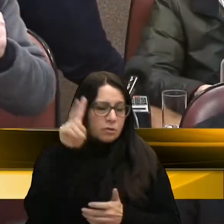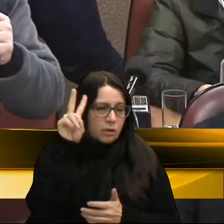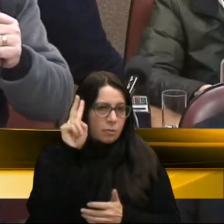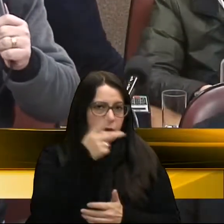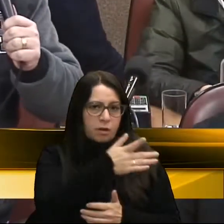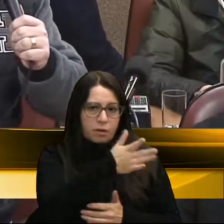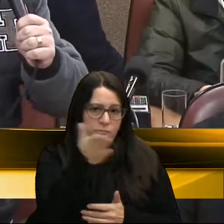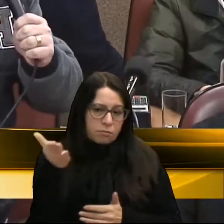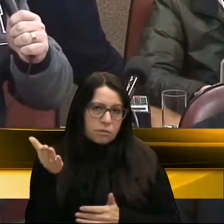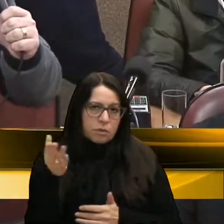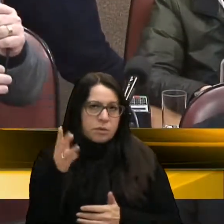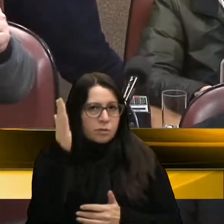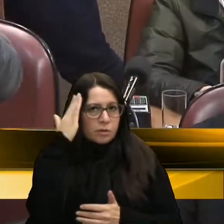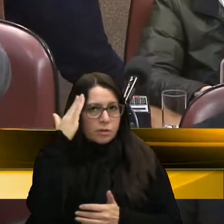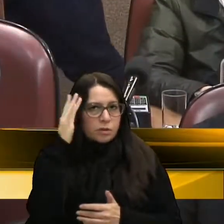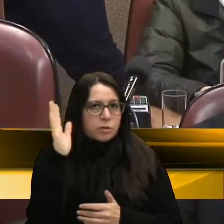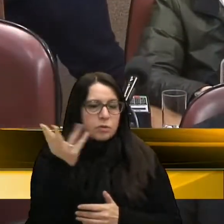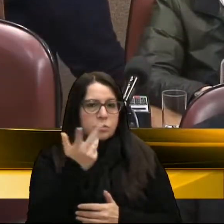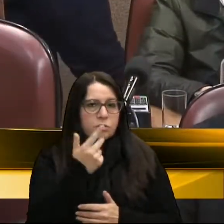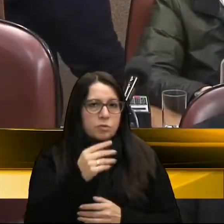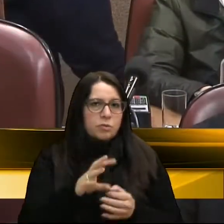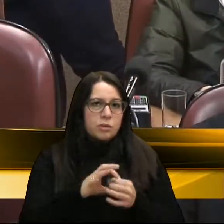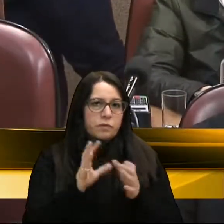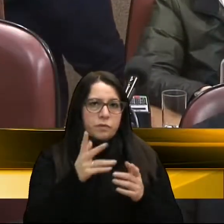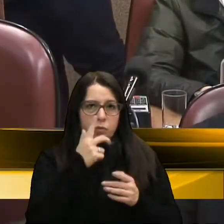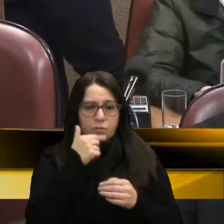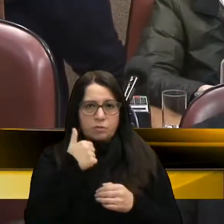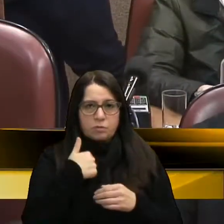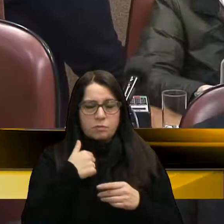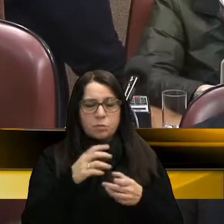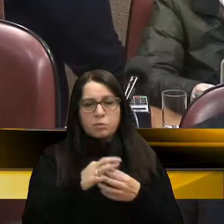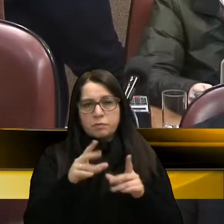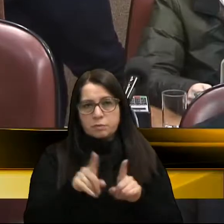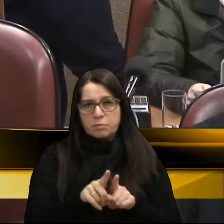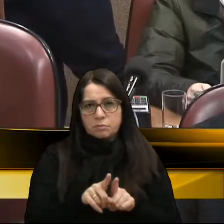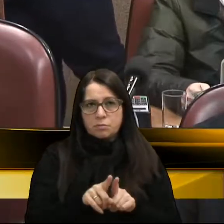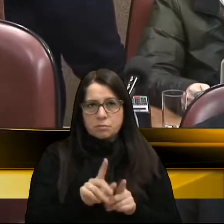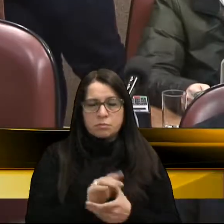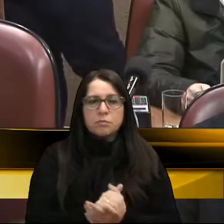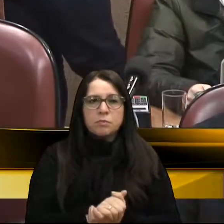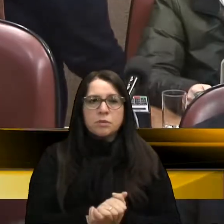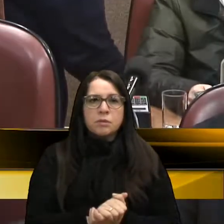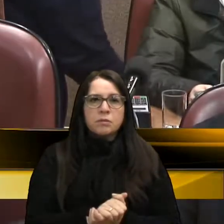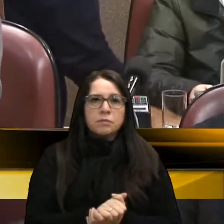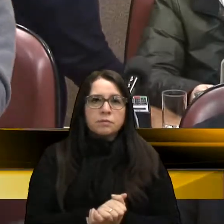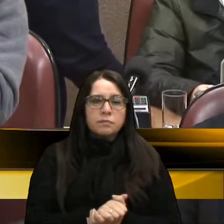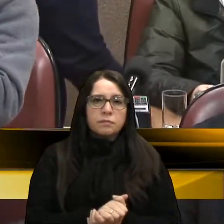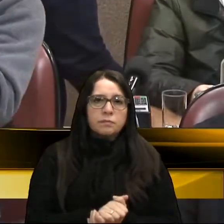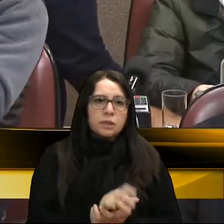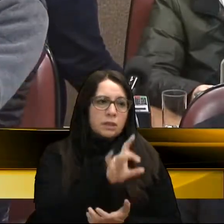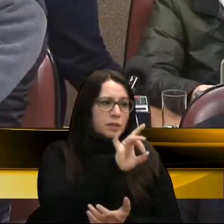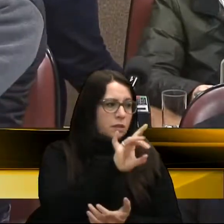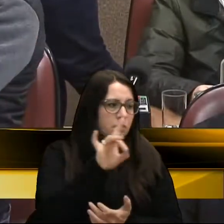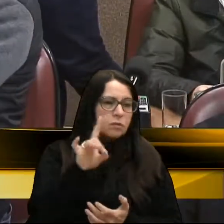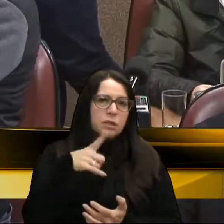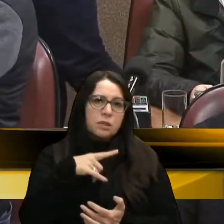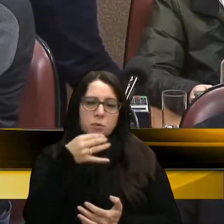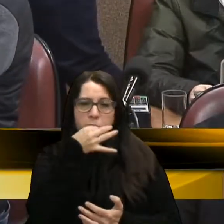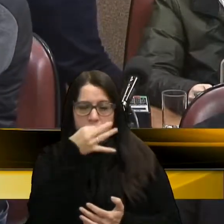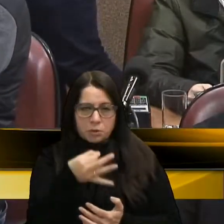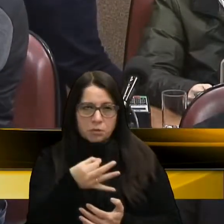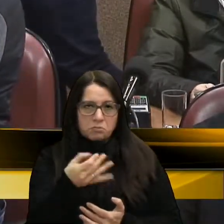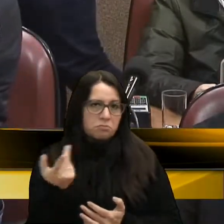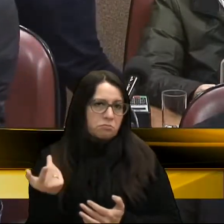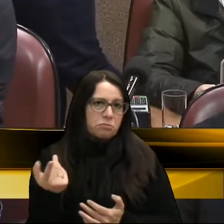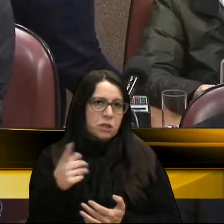senhores. Eu sei que todos aqui são livres, assim como esse vereador é livre, né? Cada um tem o seu posicionamento, cada